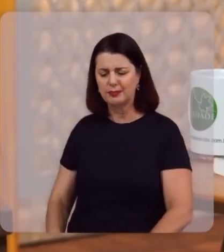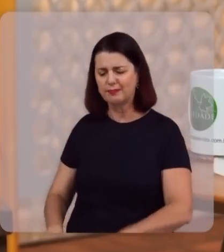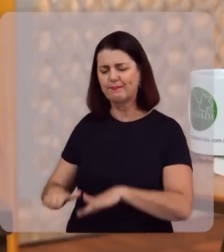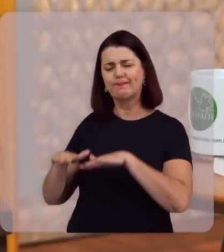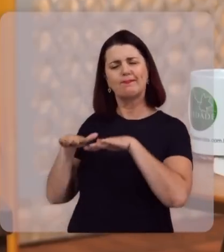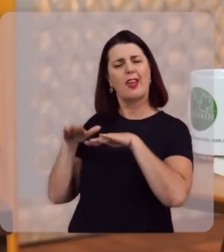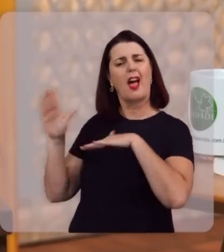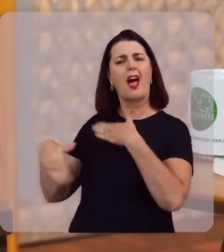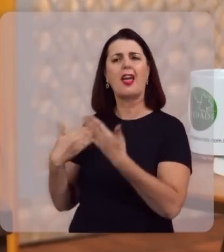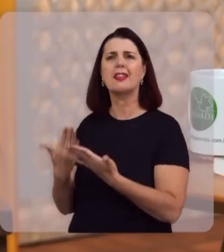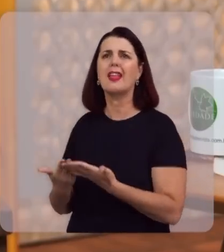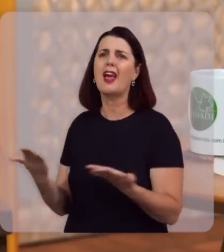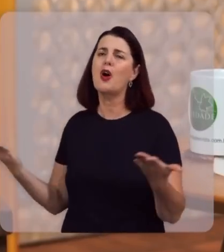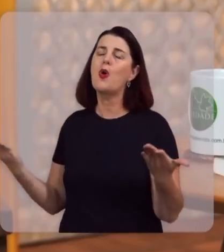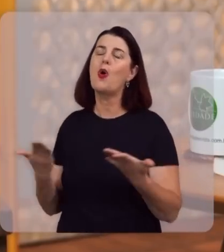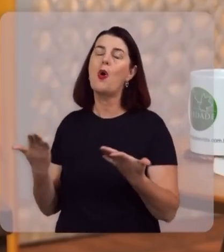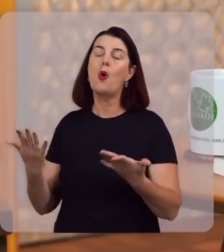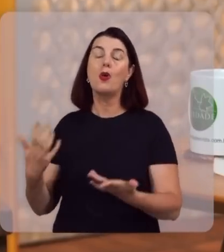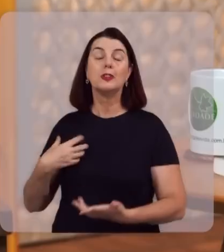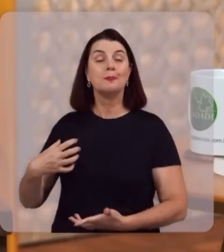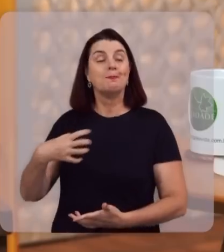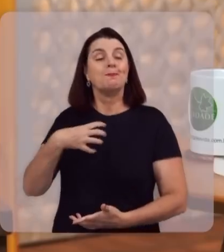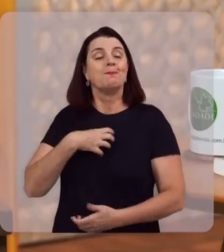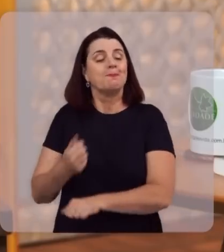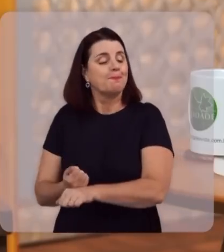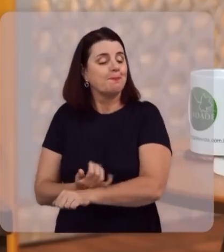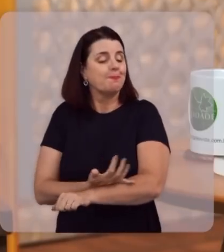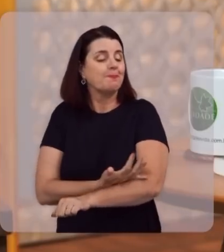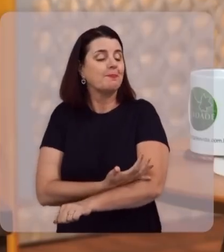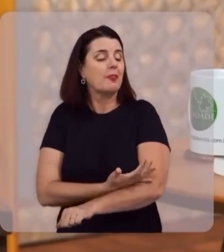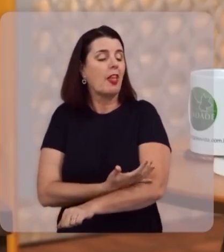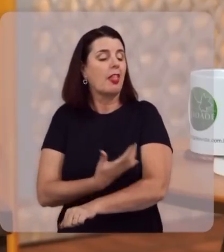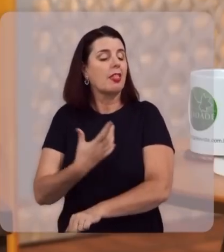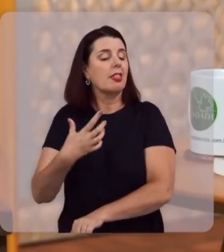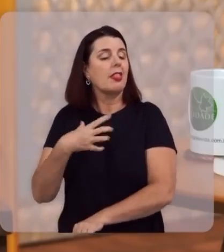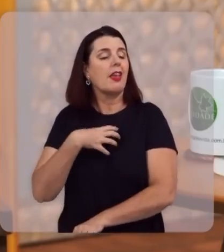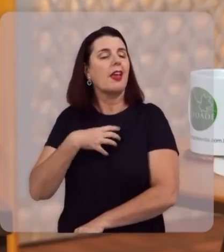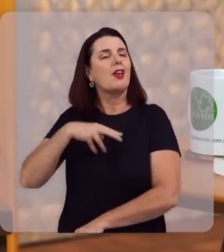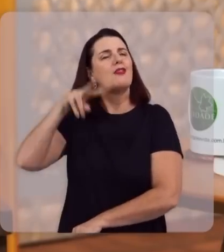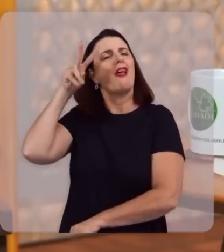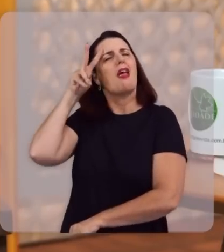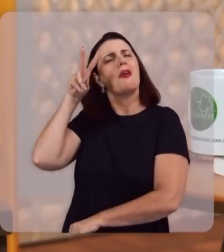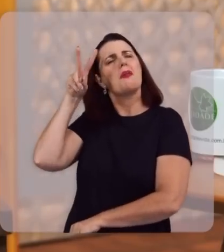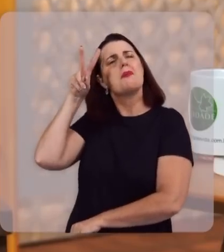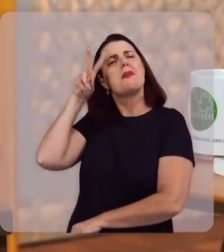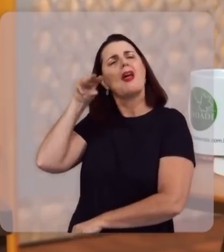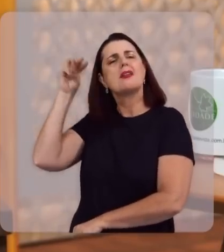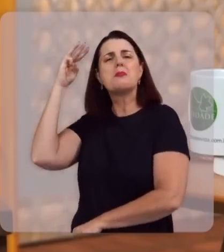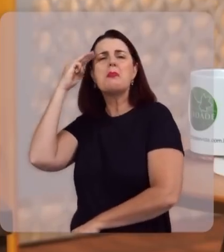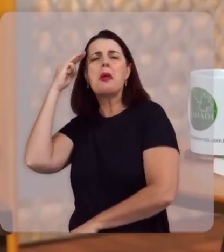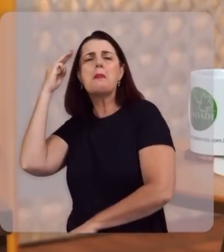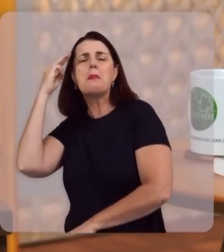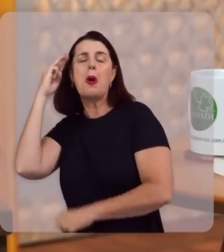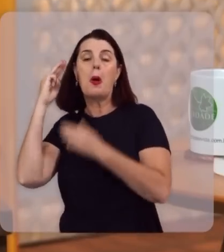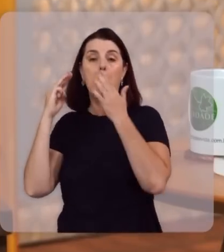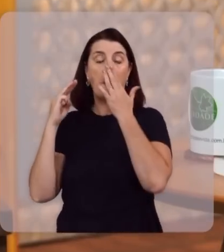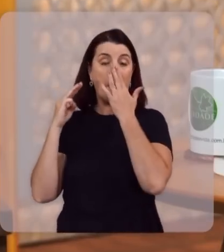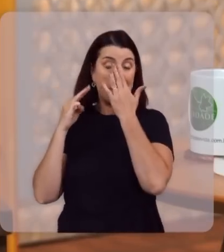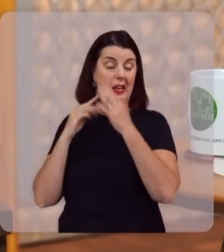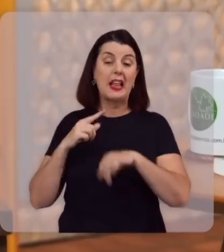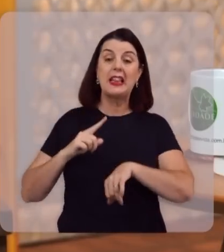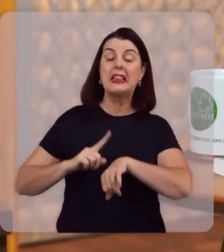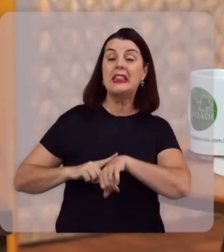infância, essa época é uma época do ano das que mais mexe comigo. Eu tenho uma série de recordações e de memórias,